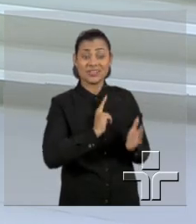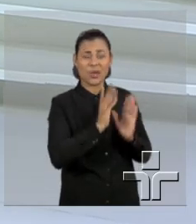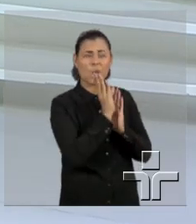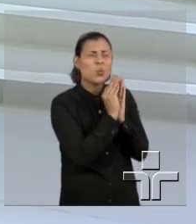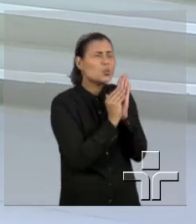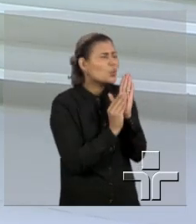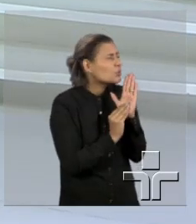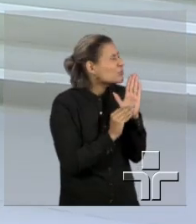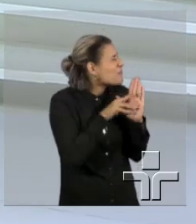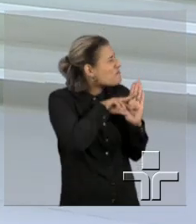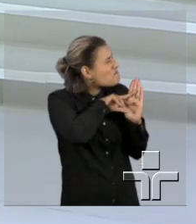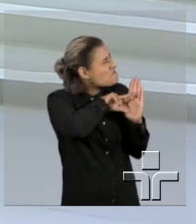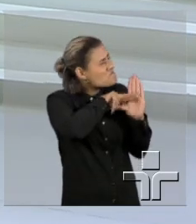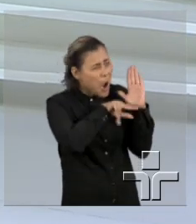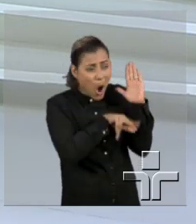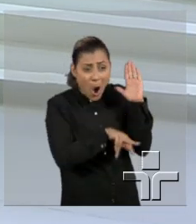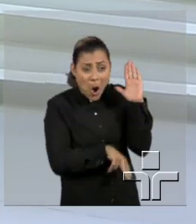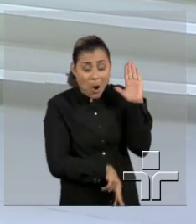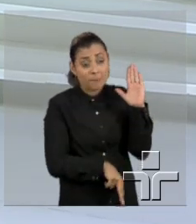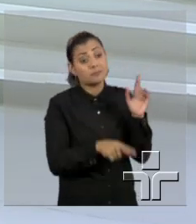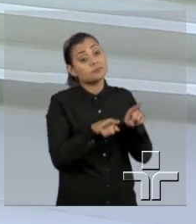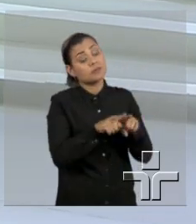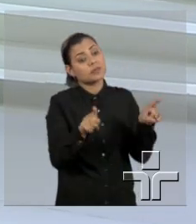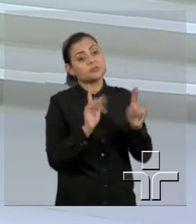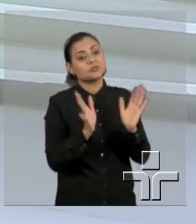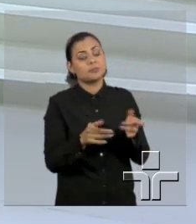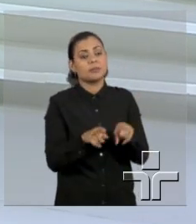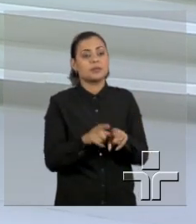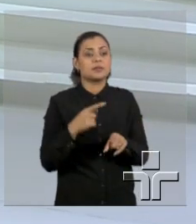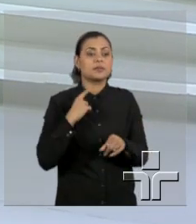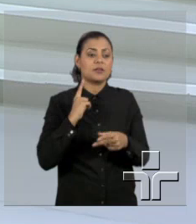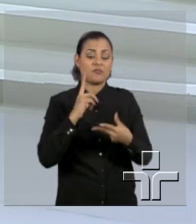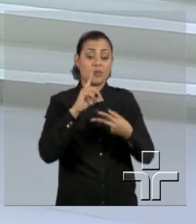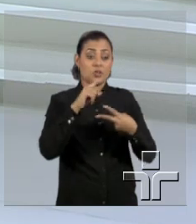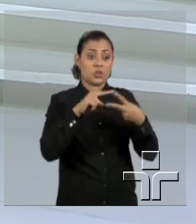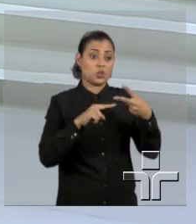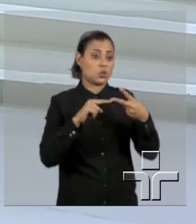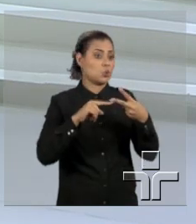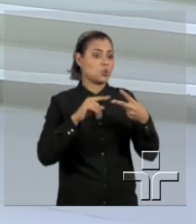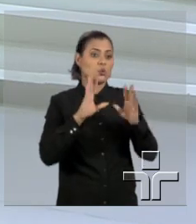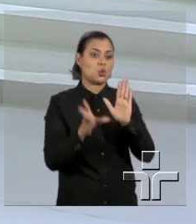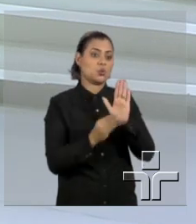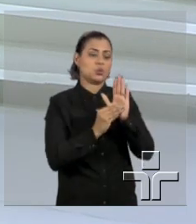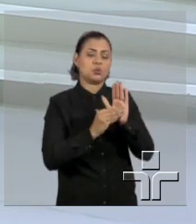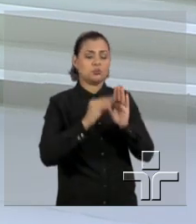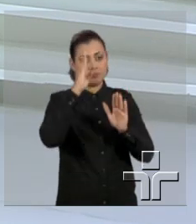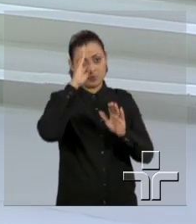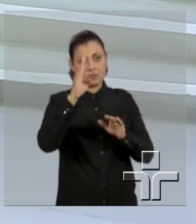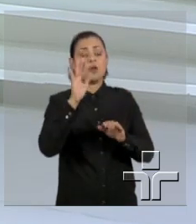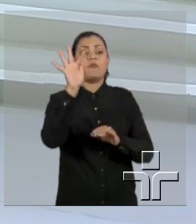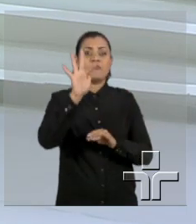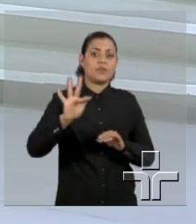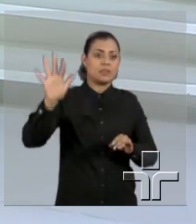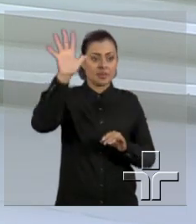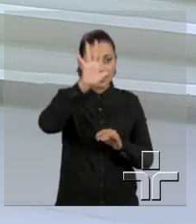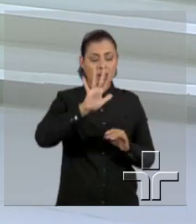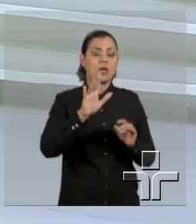conteúdos, a partir dos seus dois grandes conteúdos institucionais, a República e a